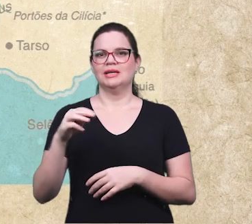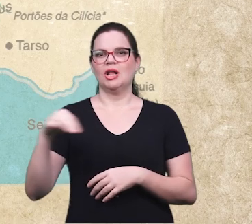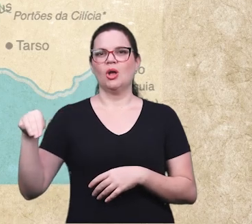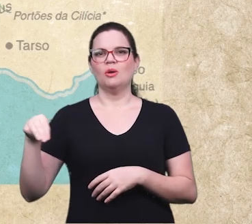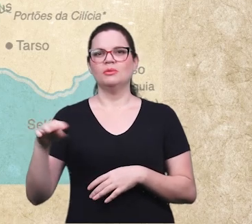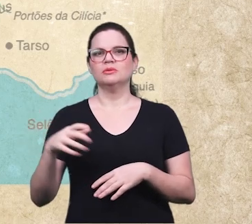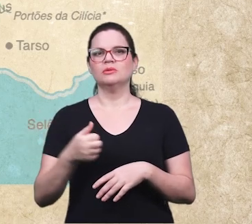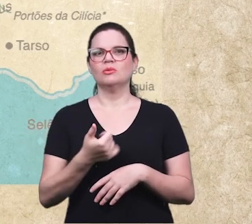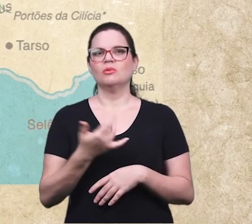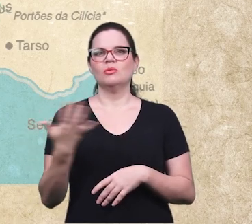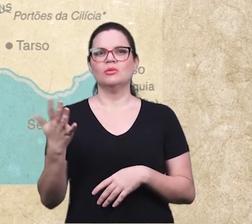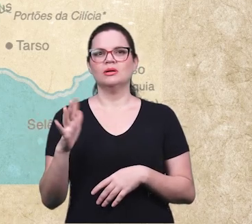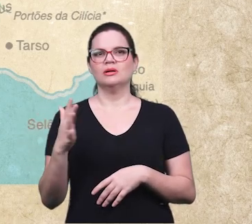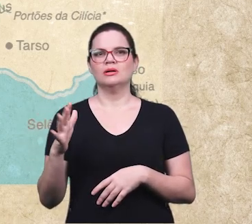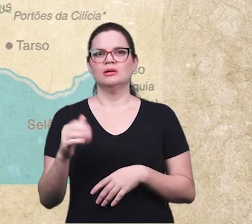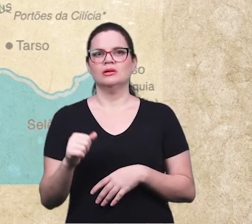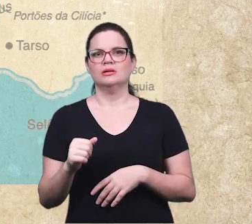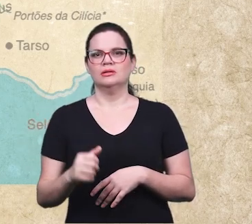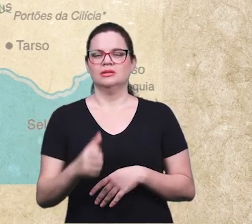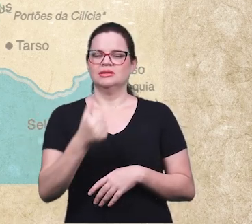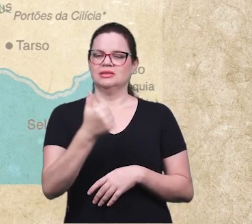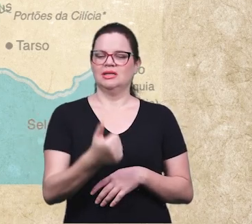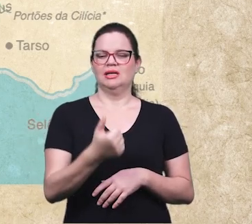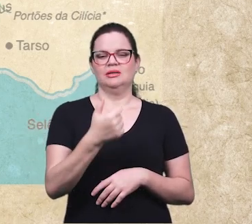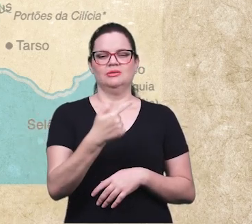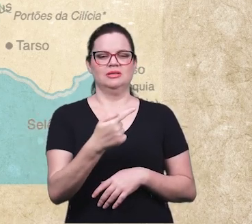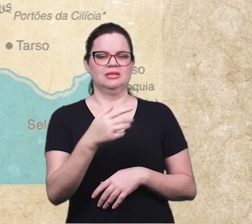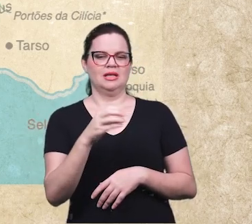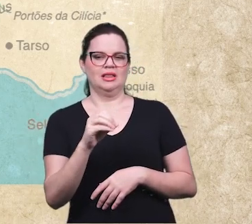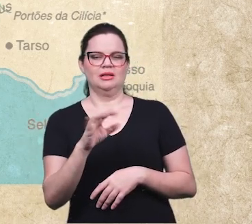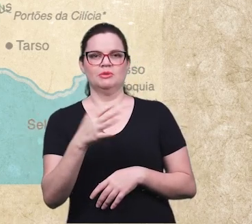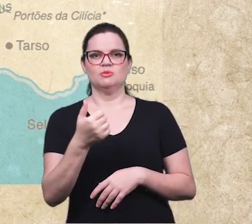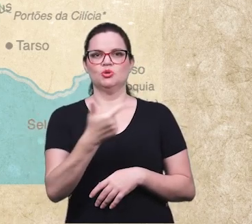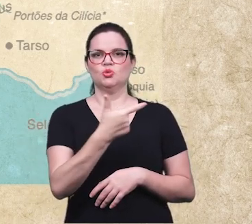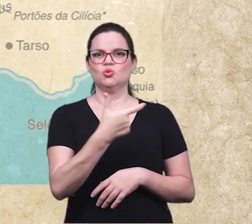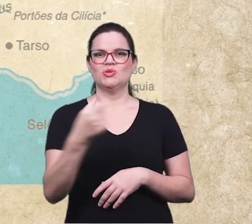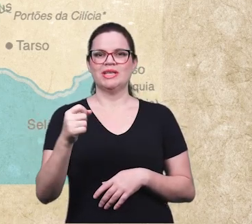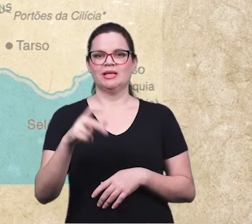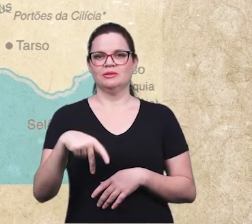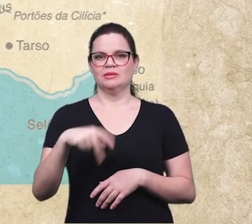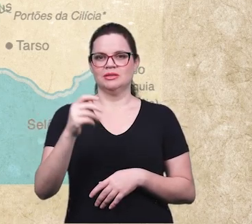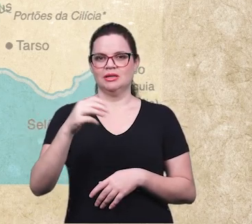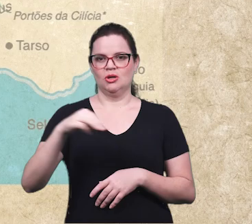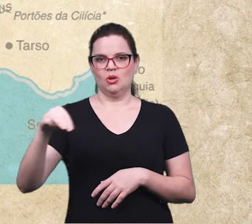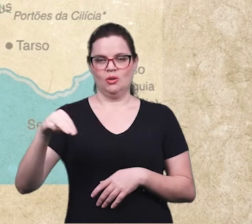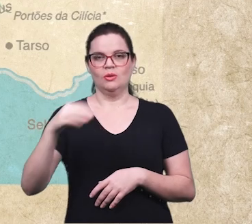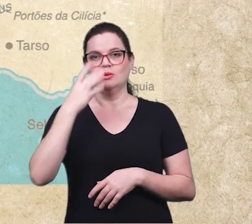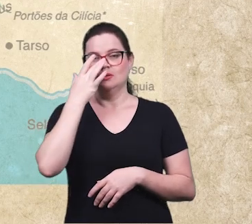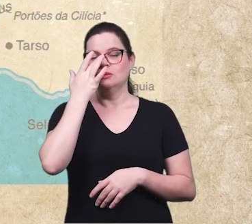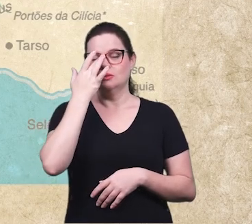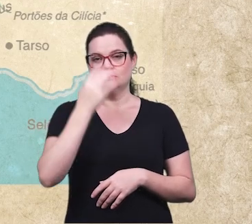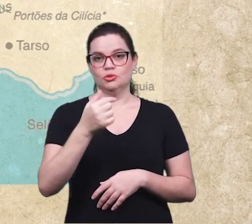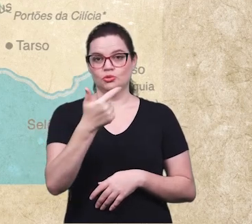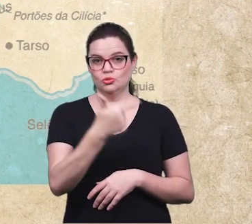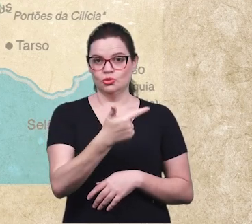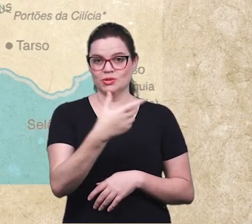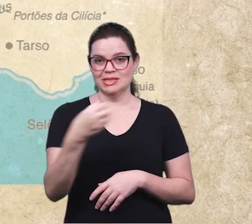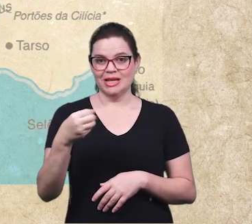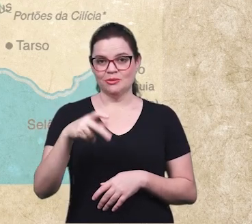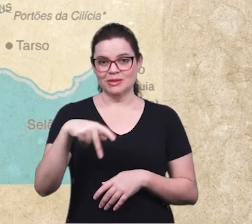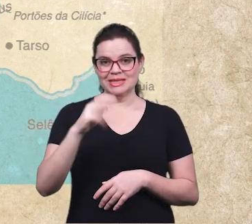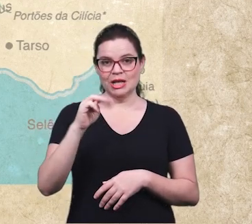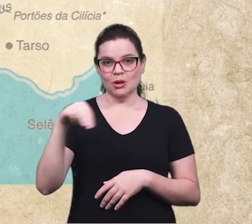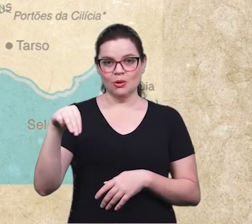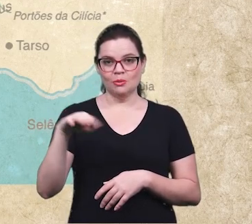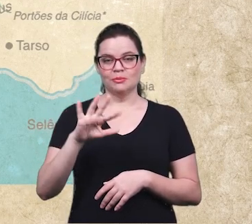milhas, 170 quilômetros, 180 200 quilômetros. 200 Então, quilômetros. havia uma estrada, inclusive, não é? Que vinha